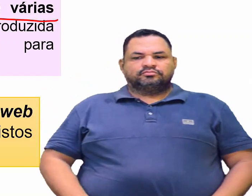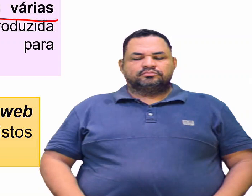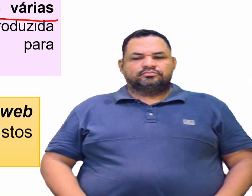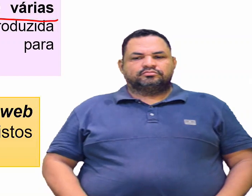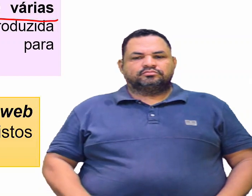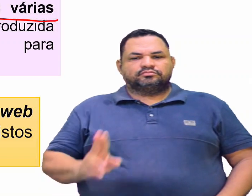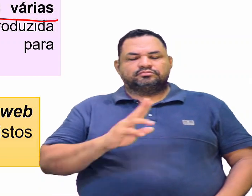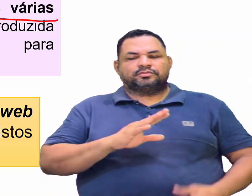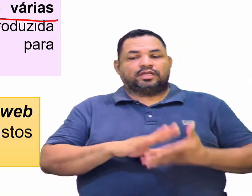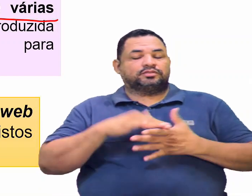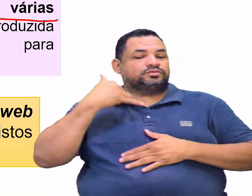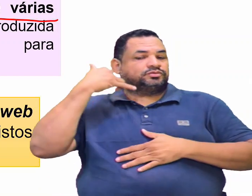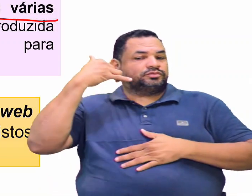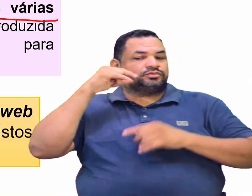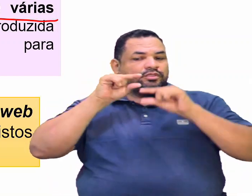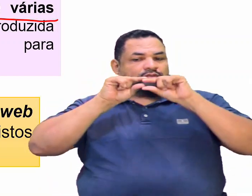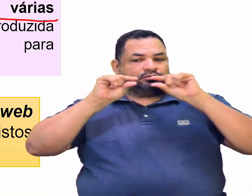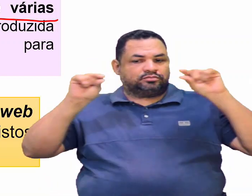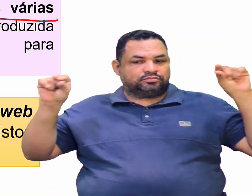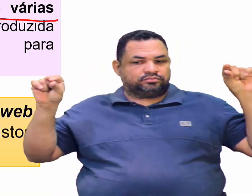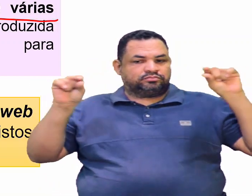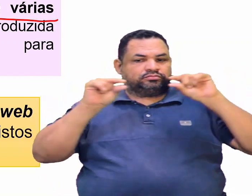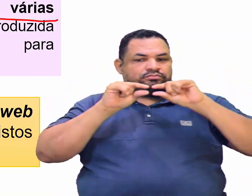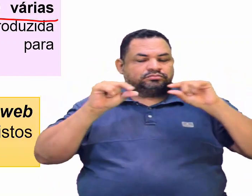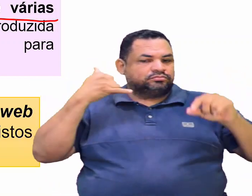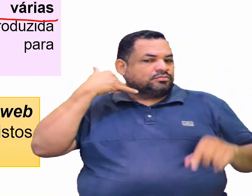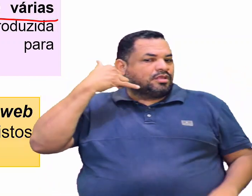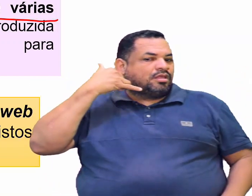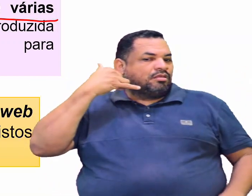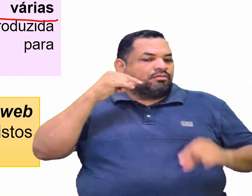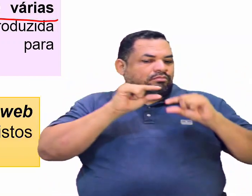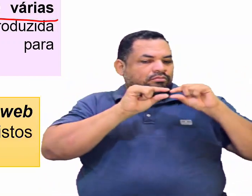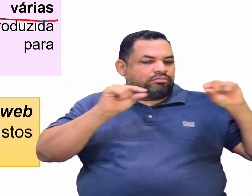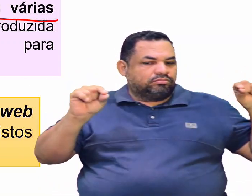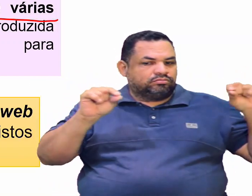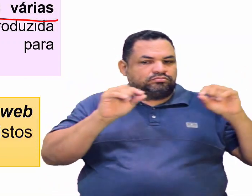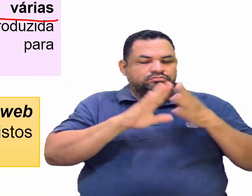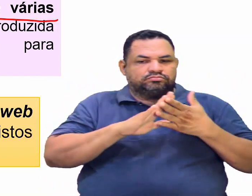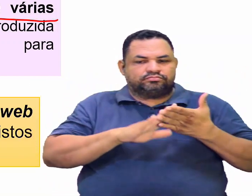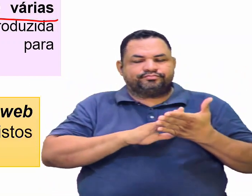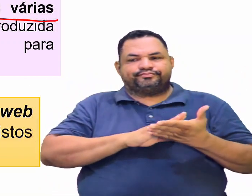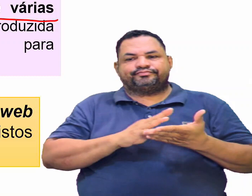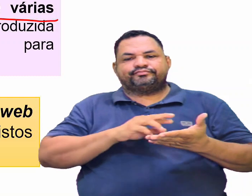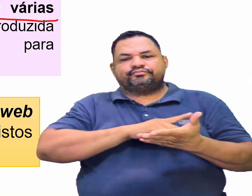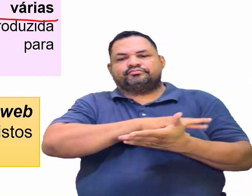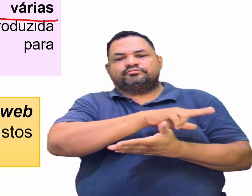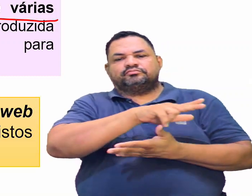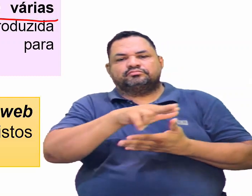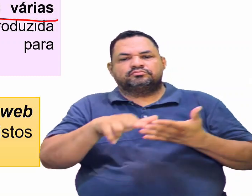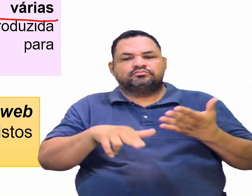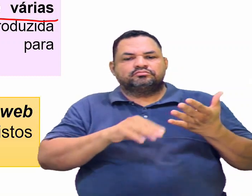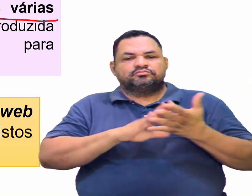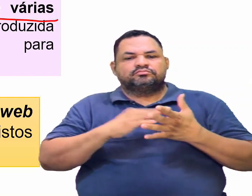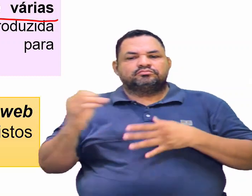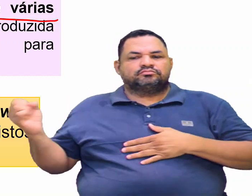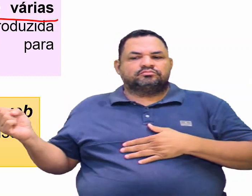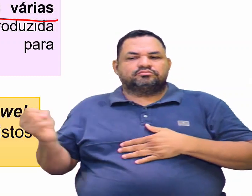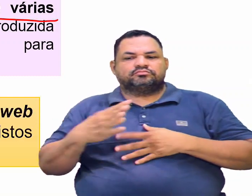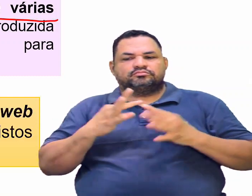dos fios telefônicos, né, da cabeação telefônica, através de várias